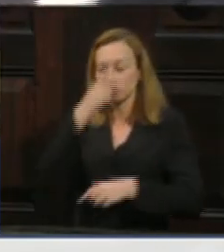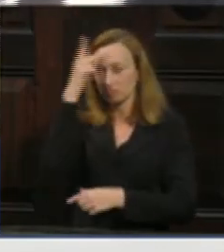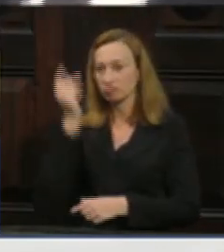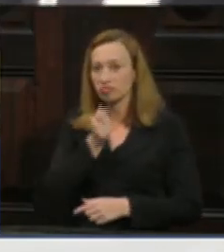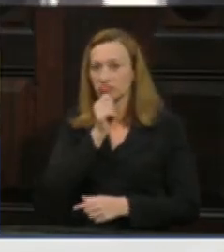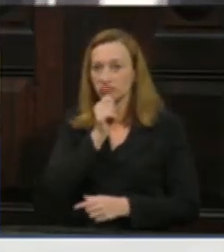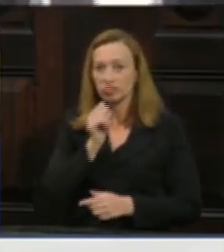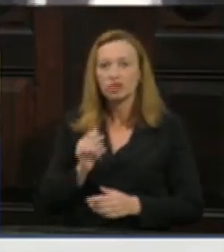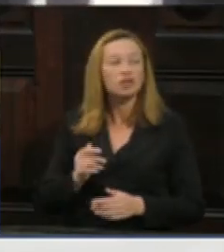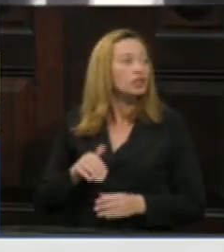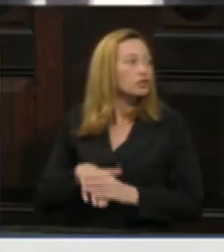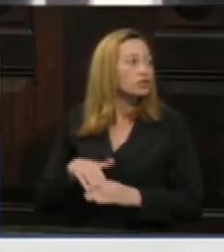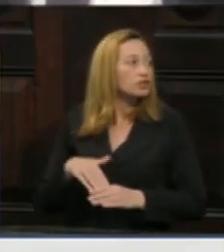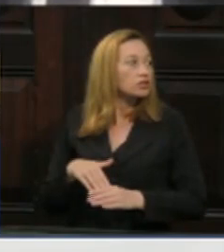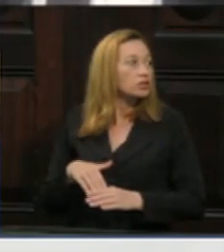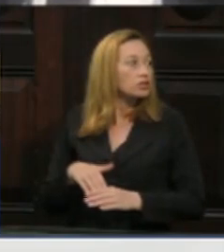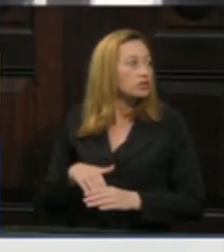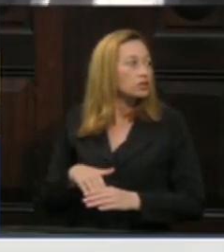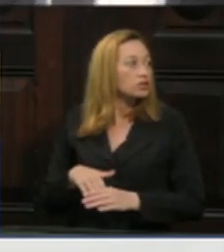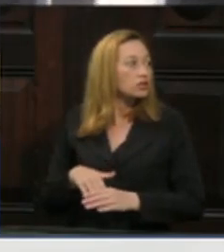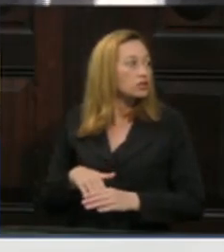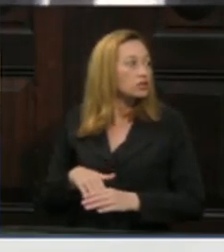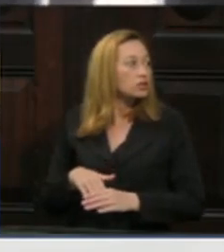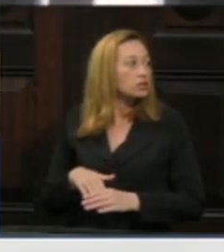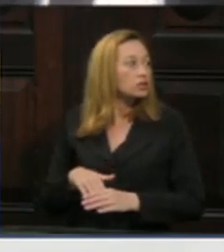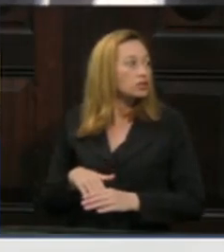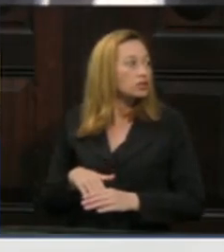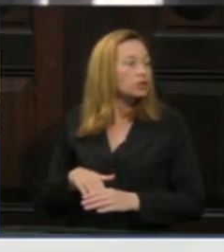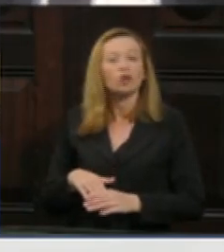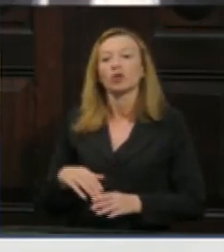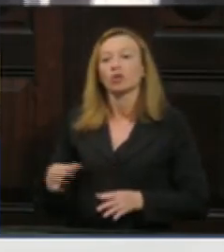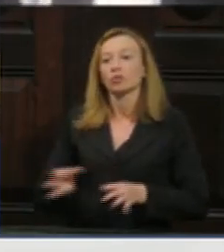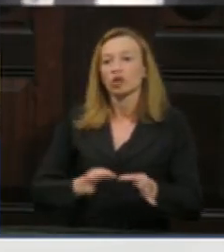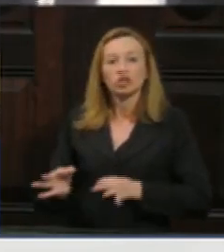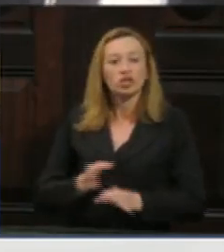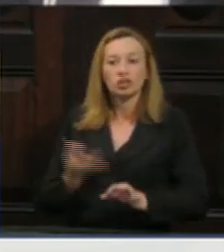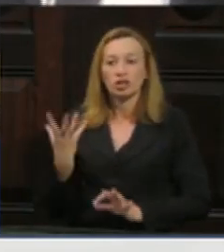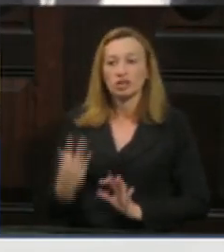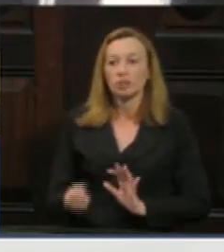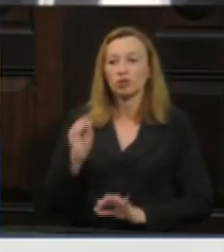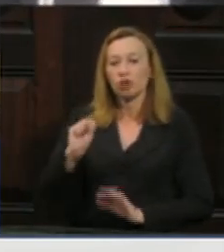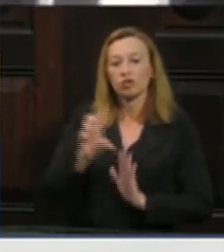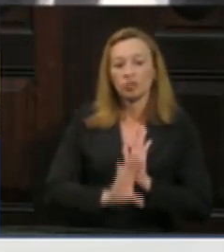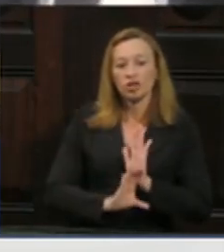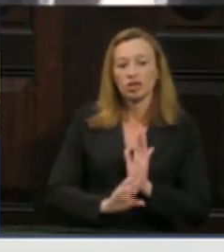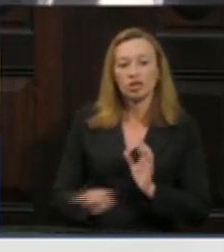queira discutir, encerrada a discussão, em votação, os senhores que aprovam nessa discussão, aprovado, vai à promulgação.